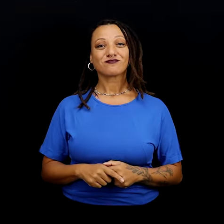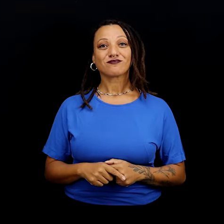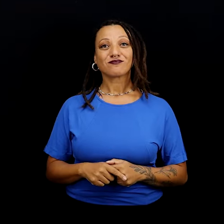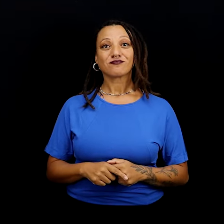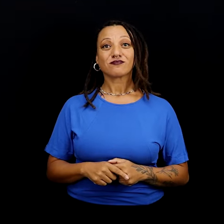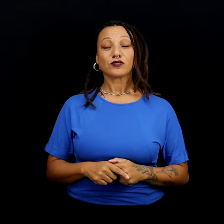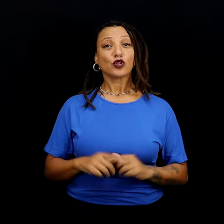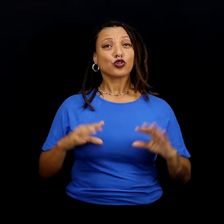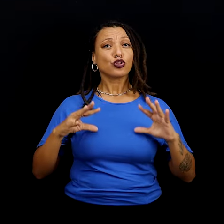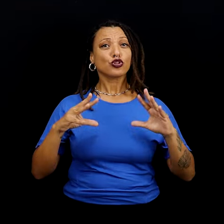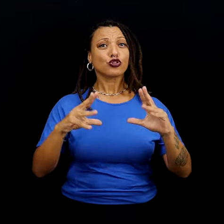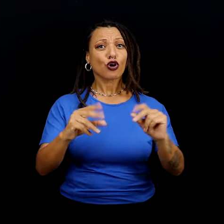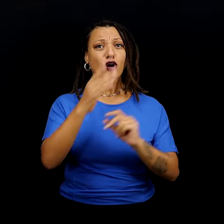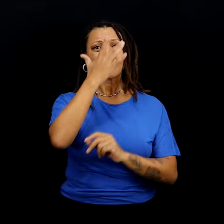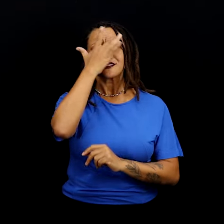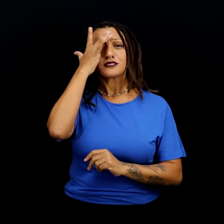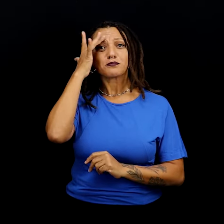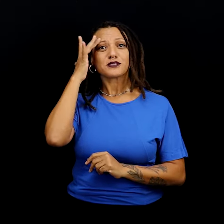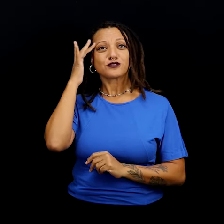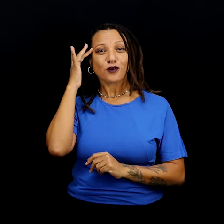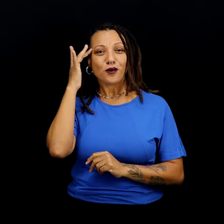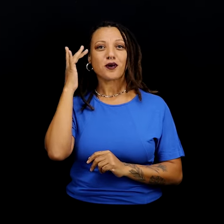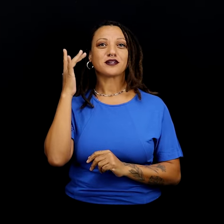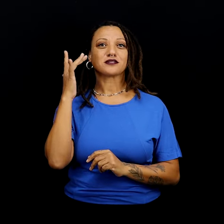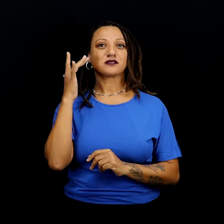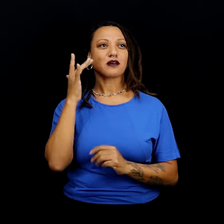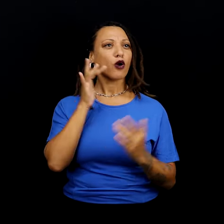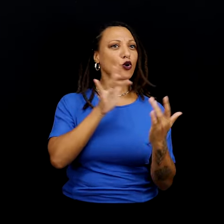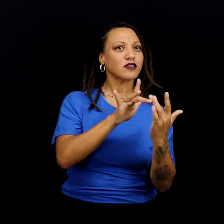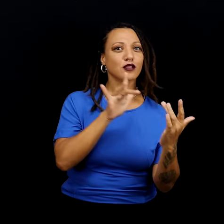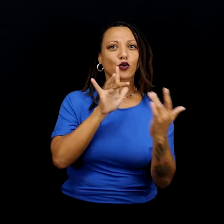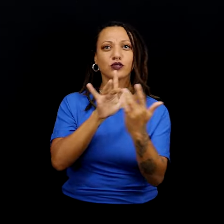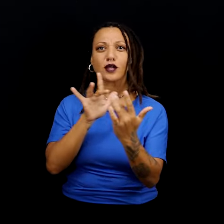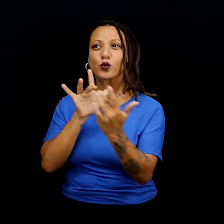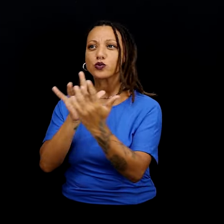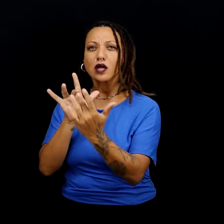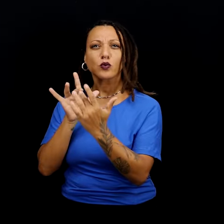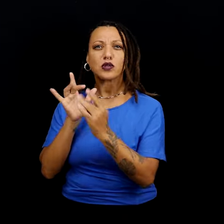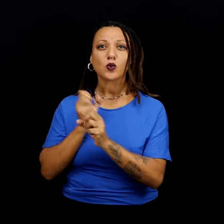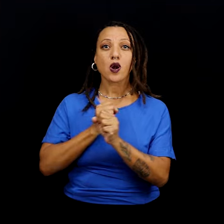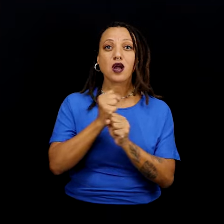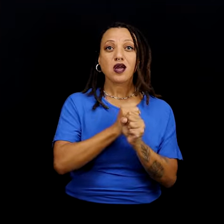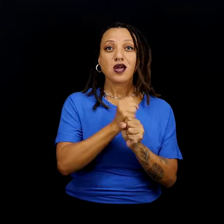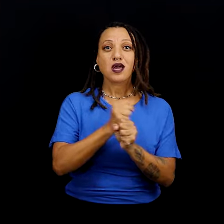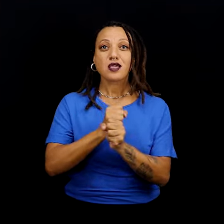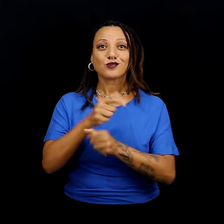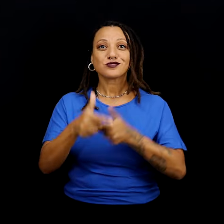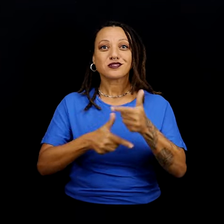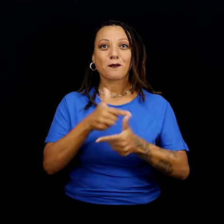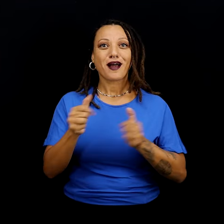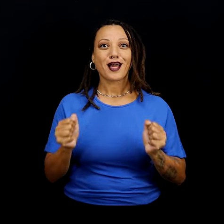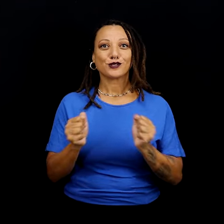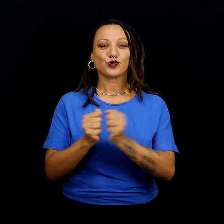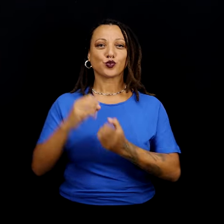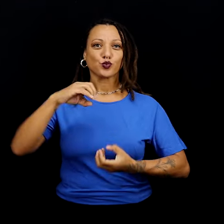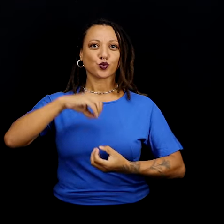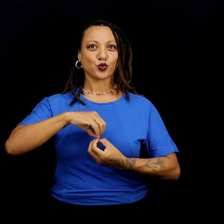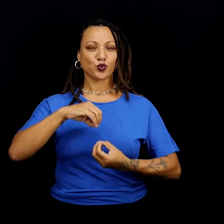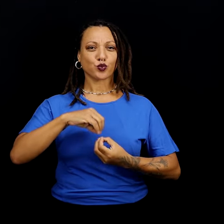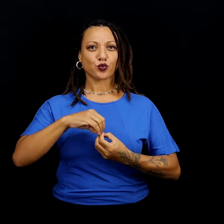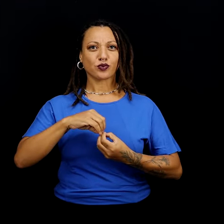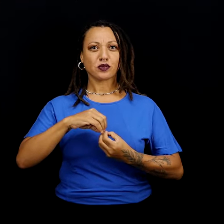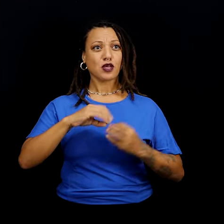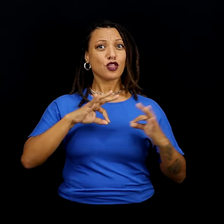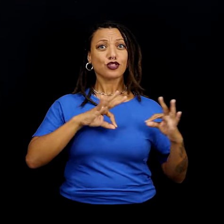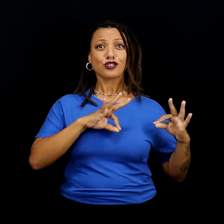que de todas as pessoas que a gente entrou em contato nesses anos todos que a gente vem trabalhando com o Guto,